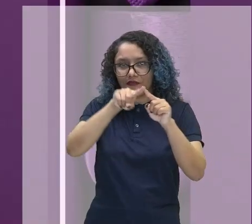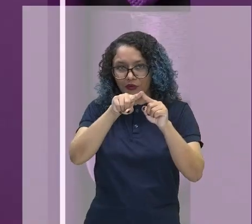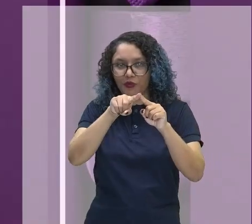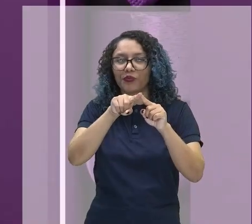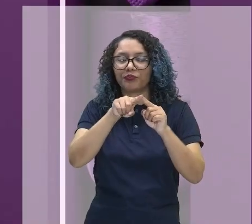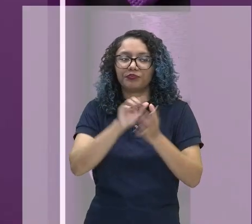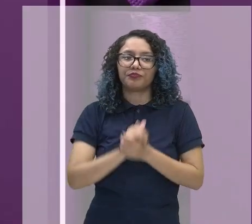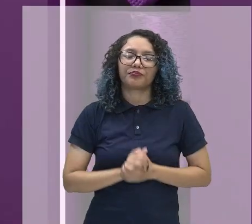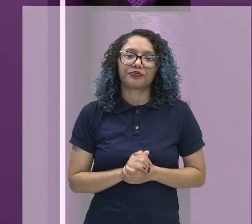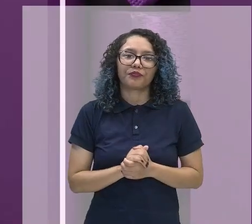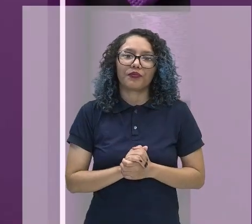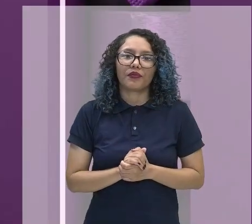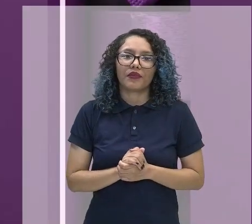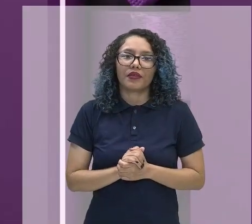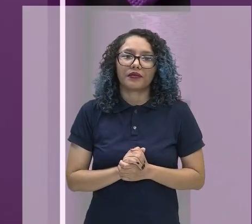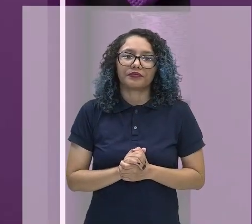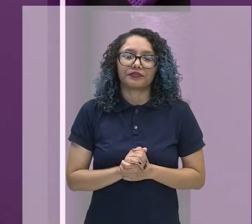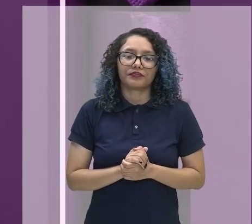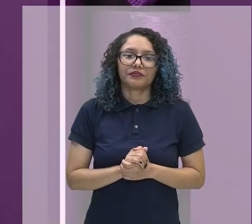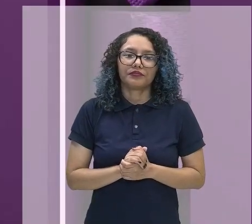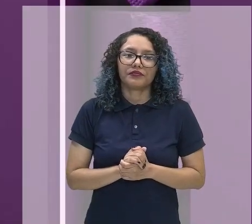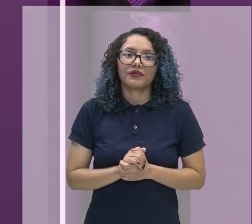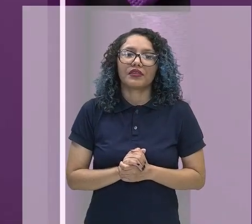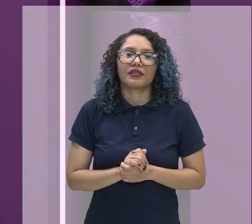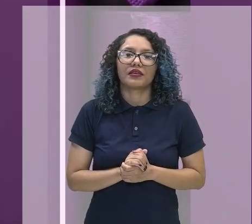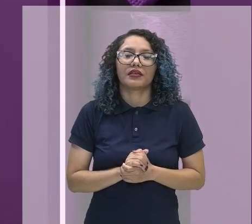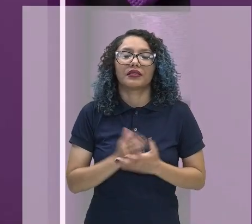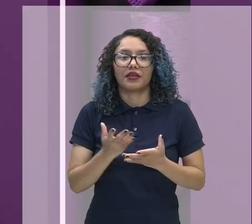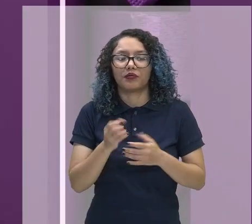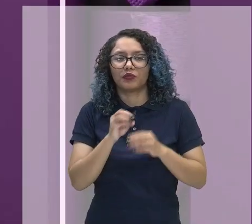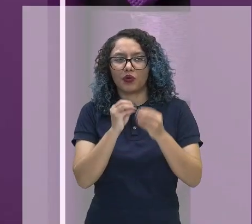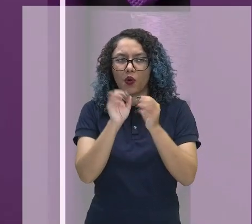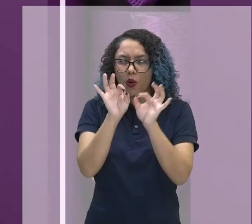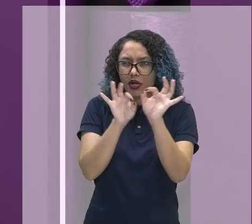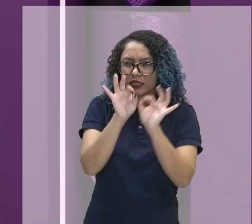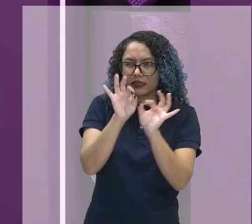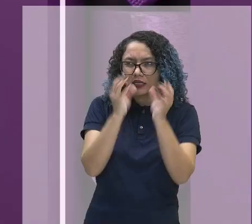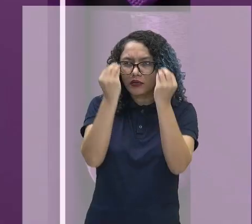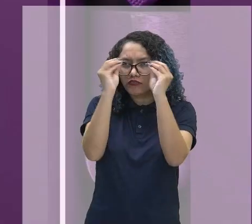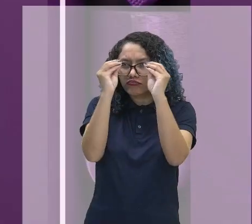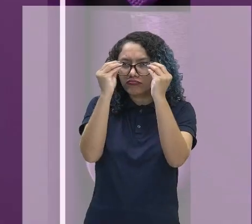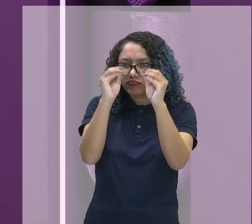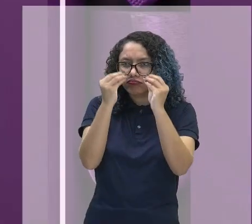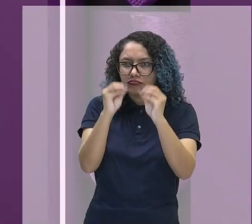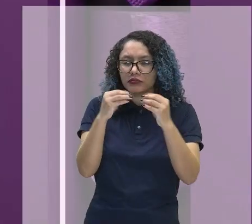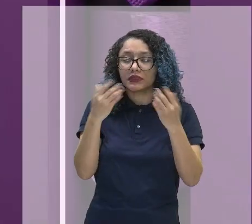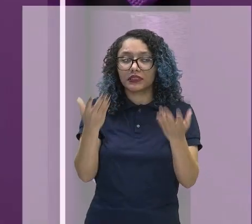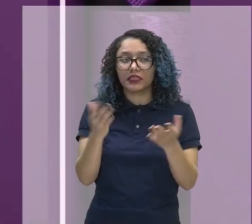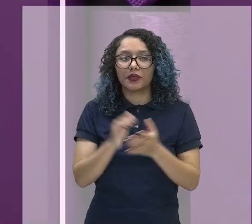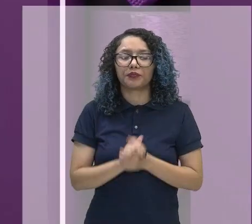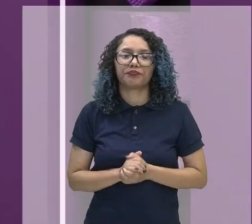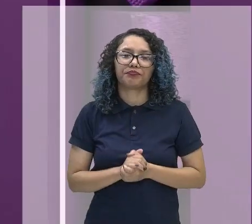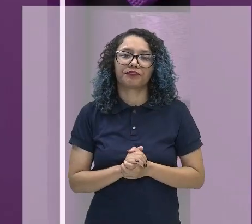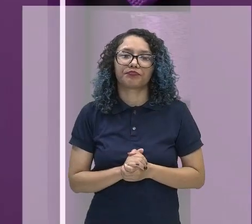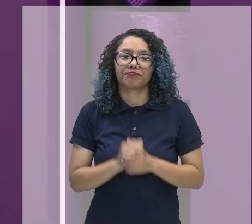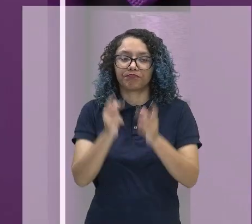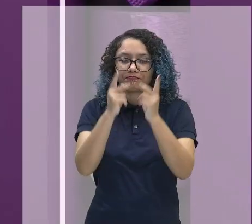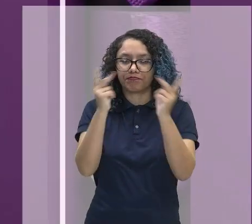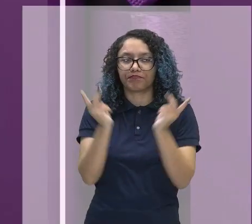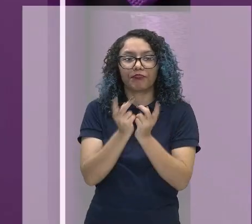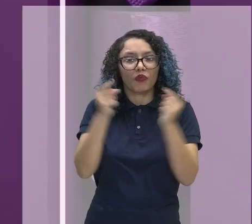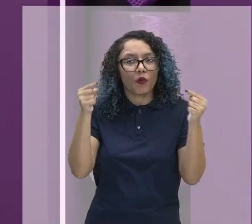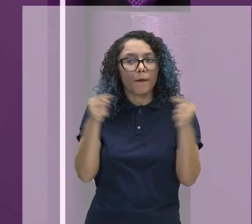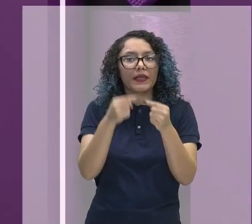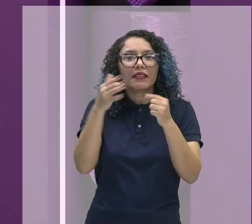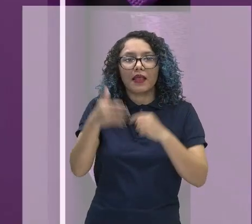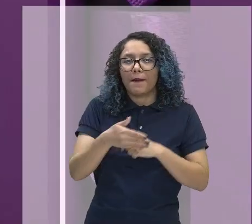Então, suponha que os dados da força de trabalho de Manaus estejam distribuídos dessa forma, então o gráfico de pizza é a melhor opção